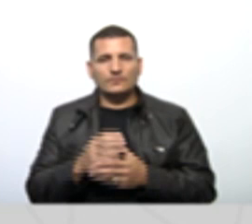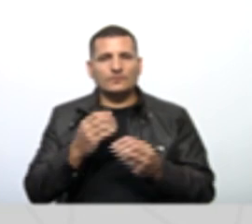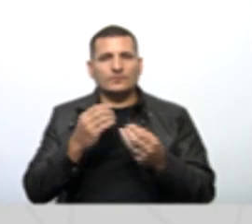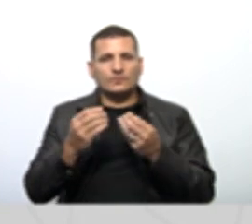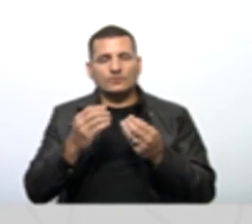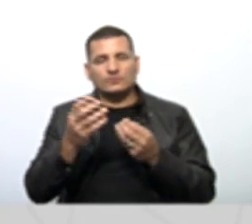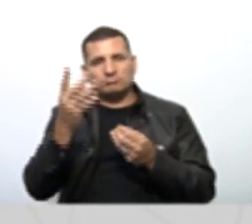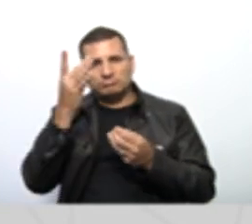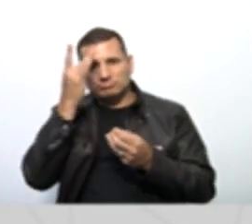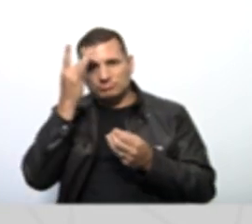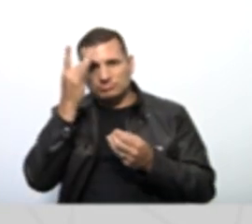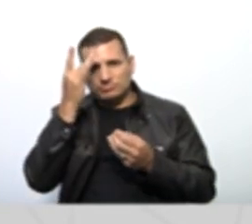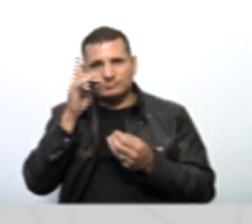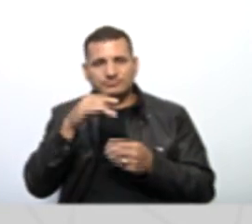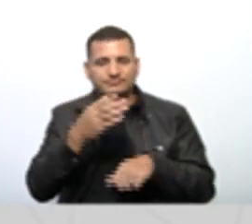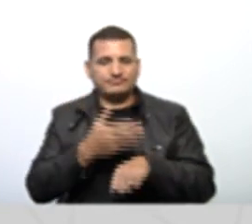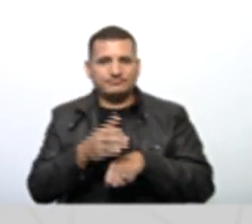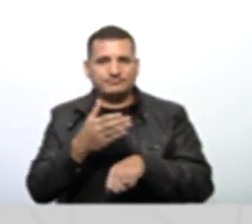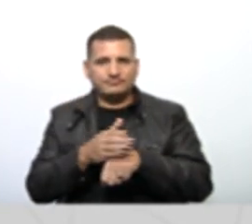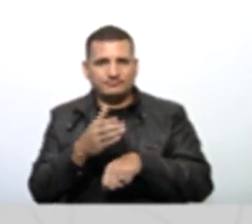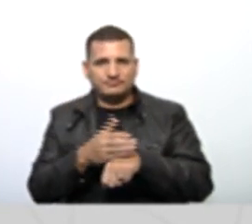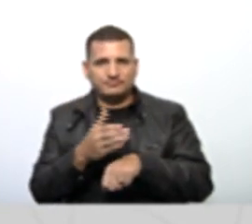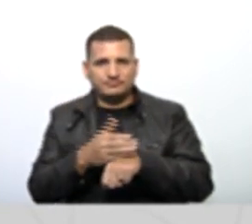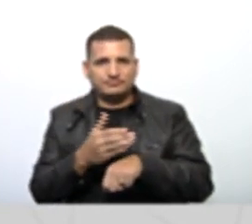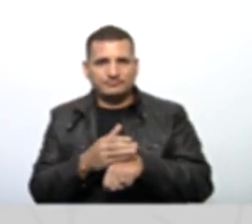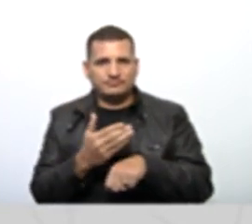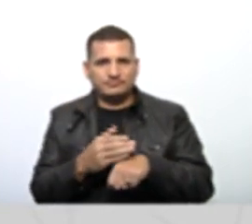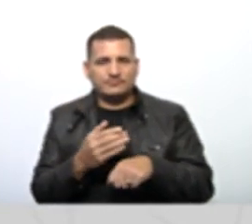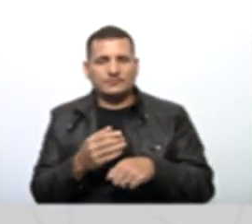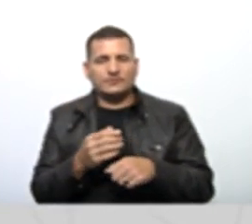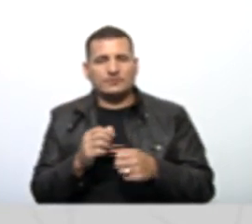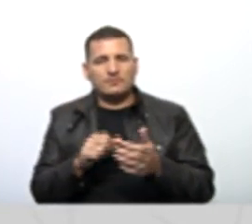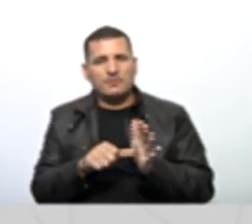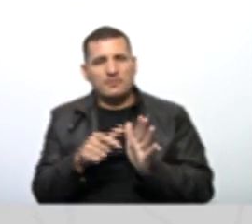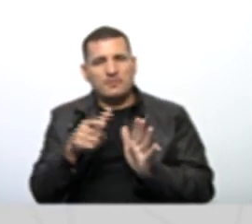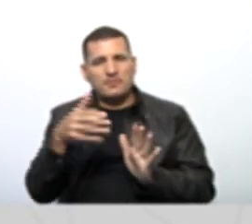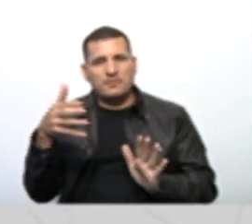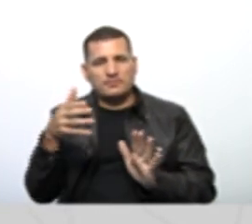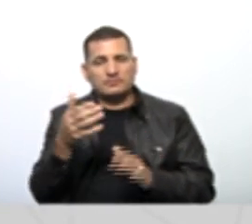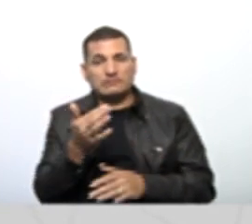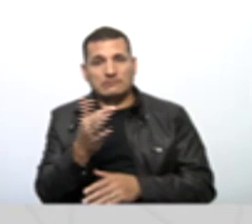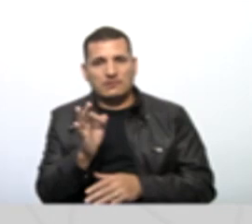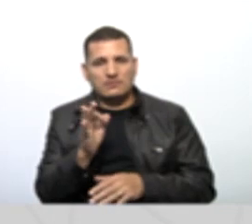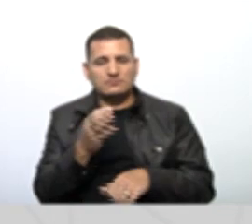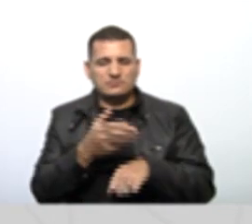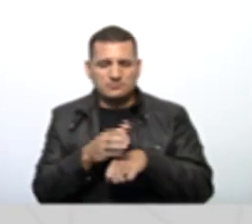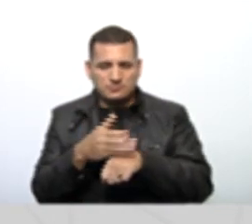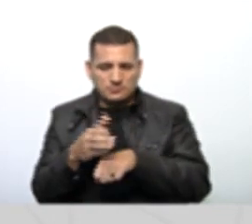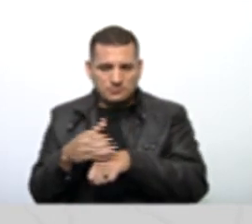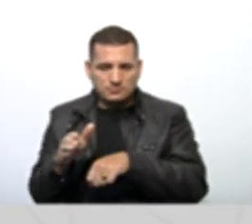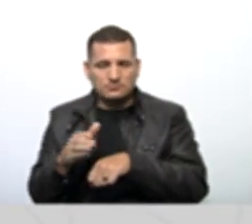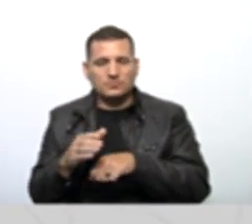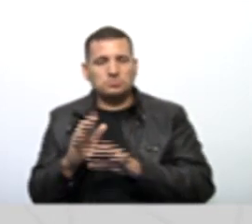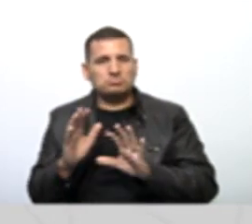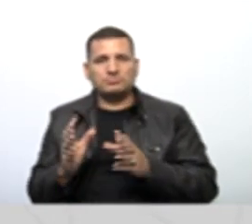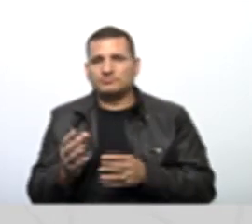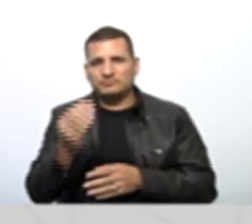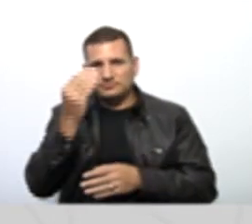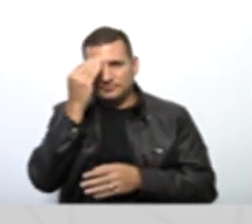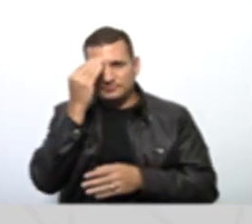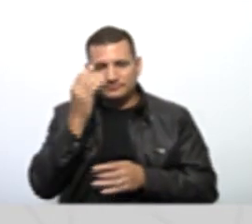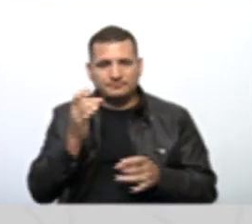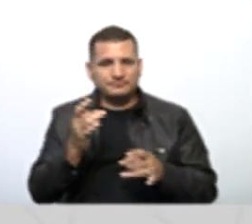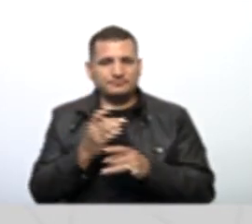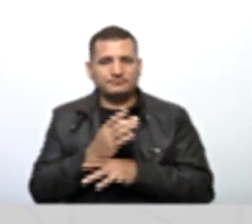praticando a pessoa é que quando você faz uns 10 desse aí já não precisa mais nem de uma colinha para saber qual é a conhecer acesse